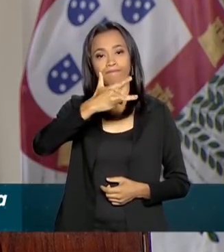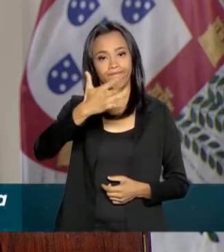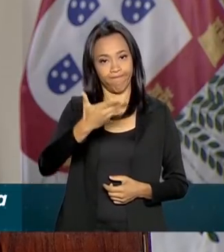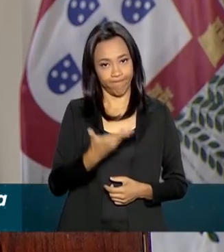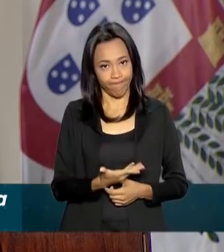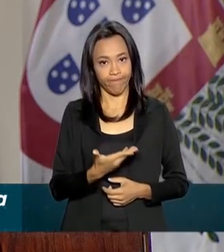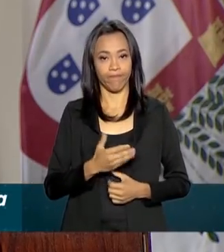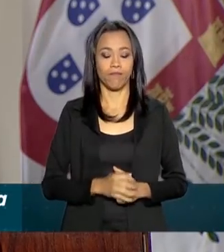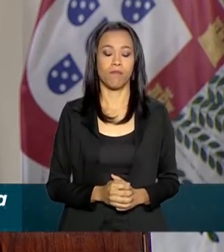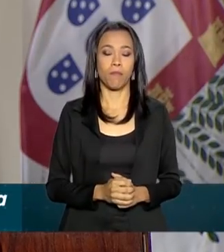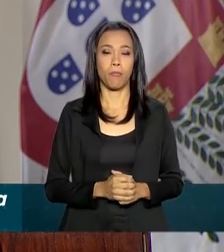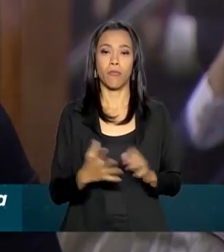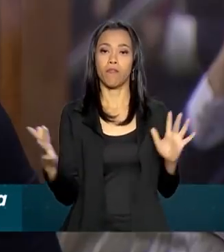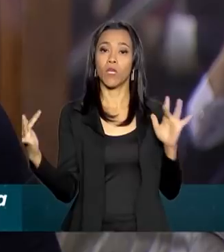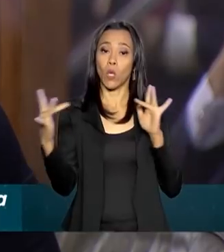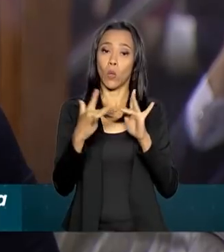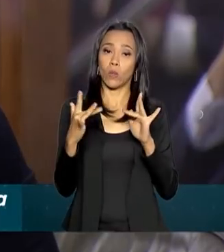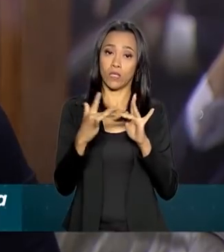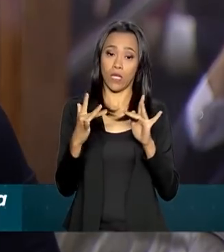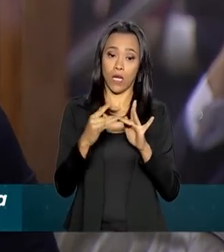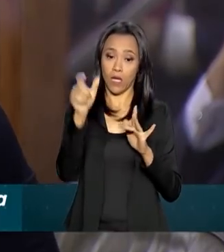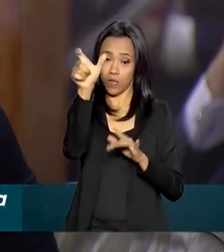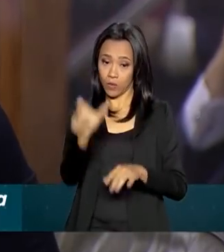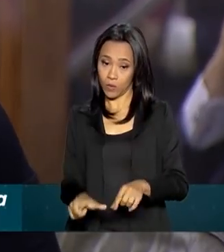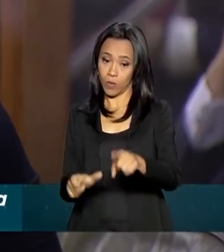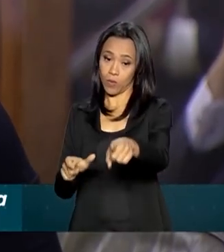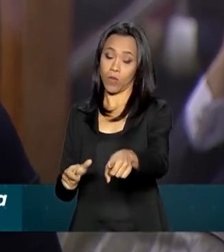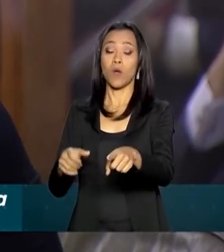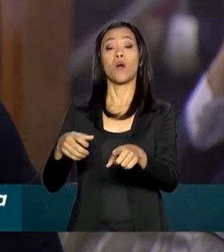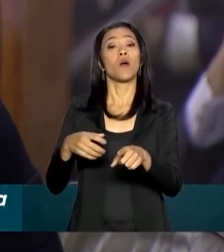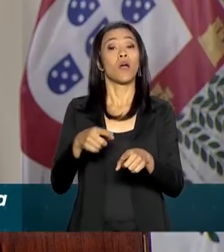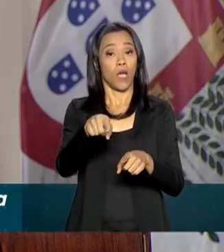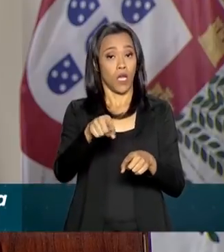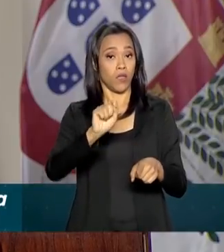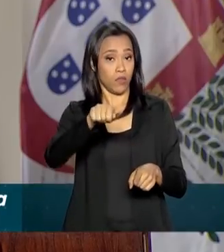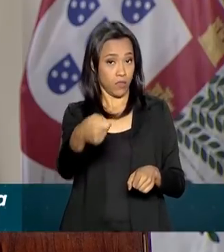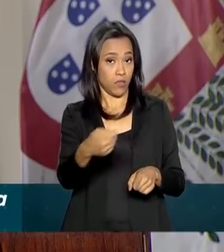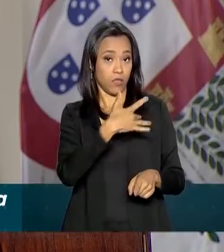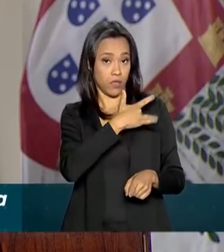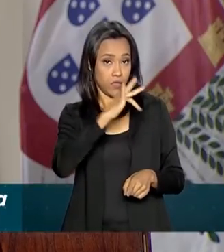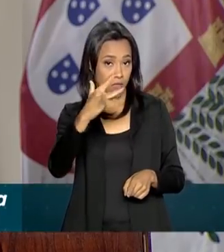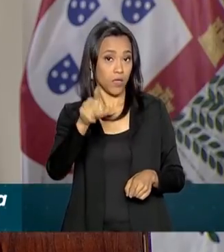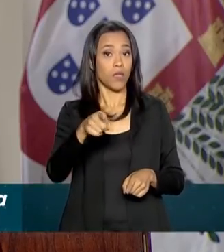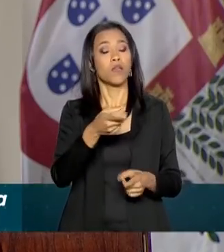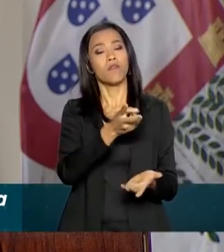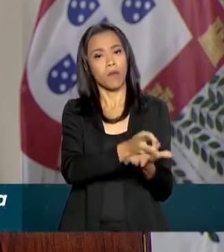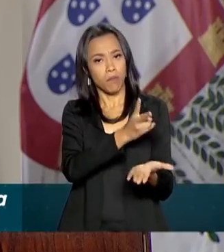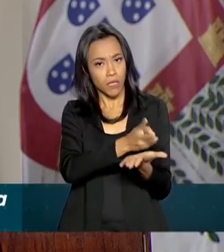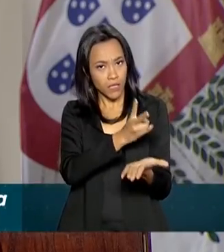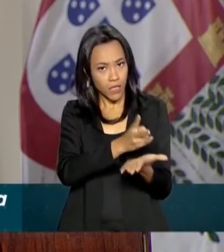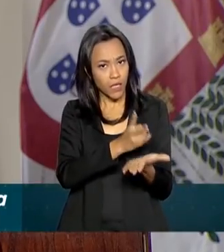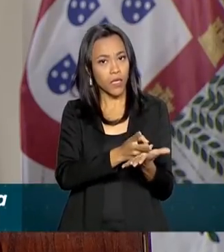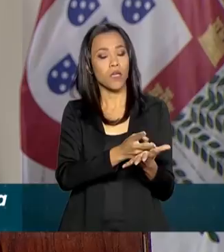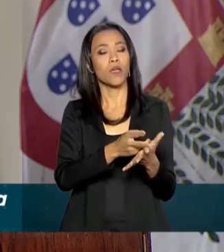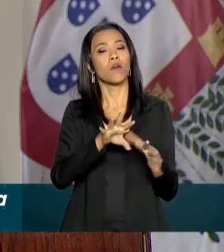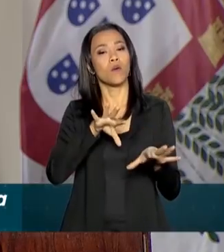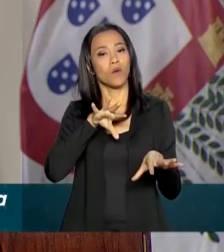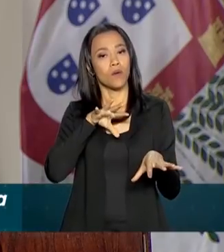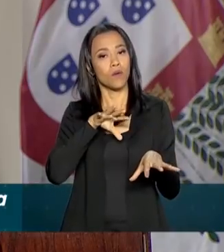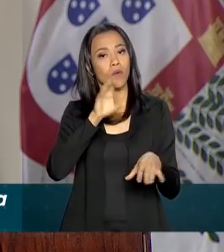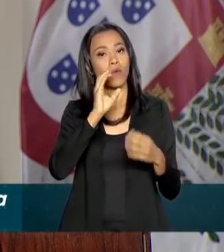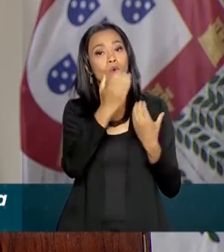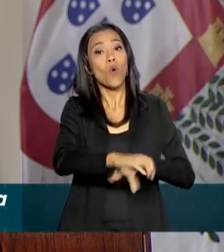com nossa mesa da economia paulo guedes informou que manterá o concurso dos senhores